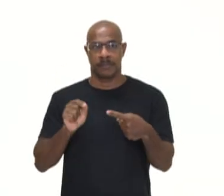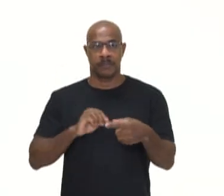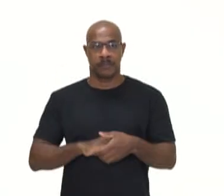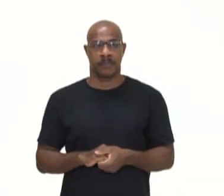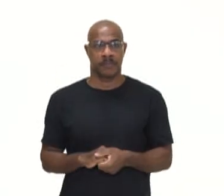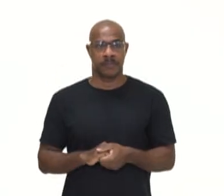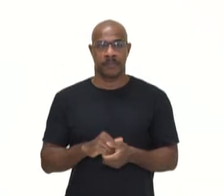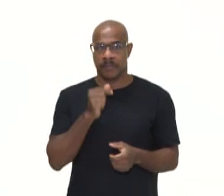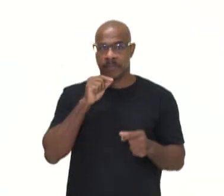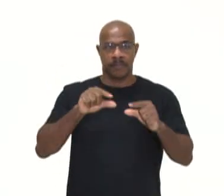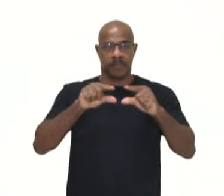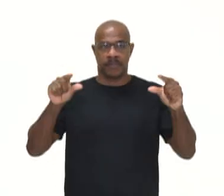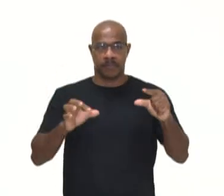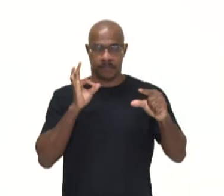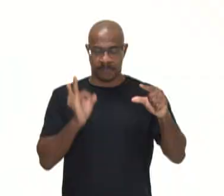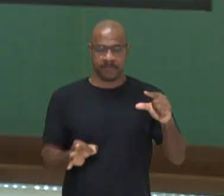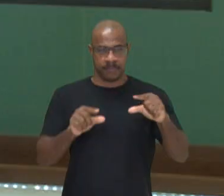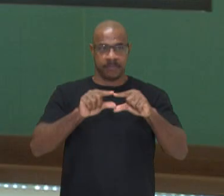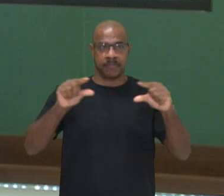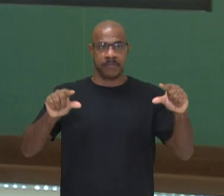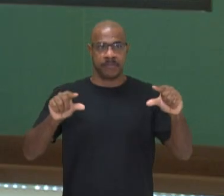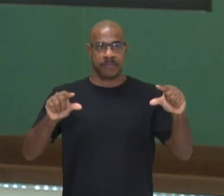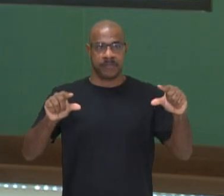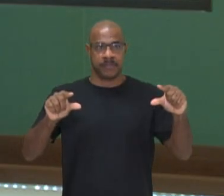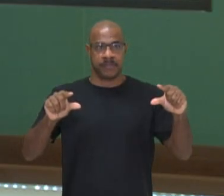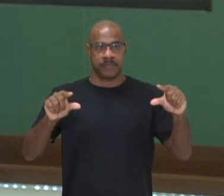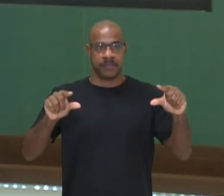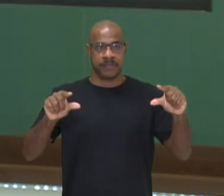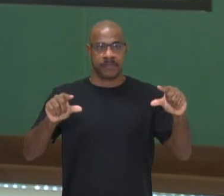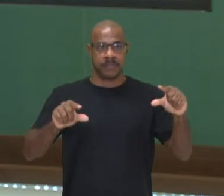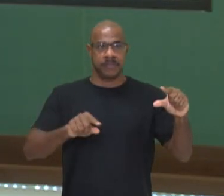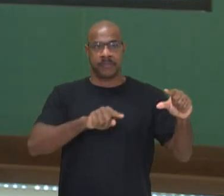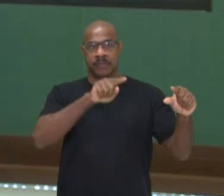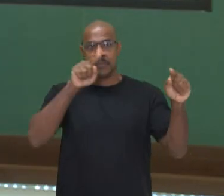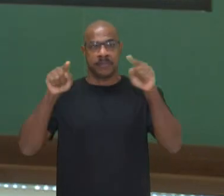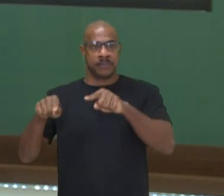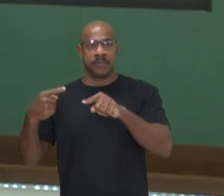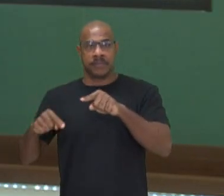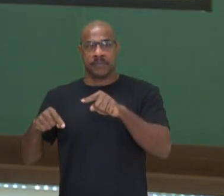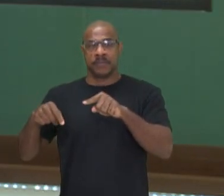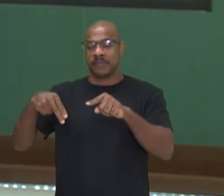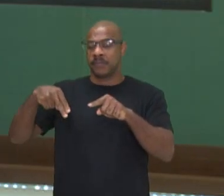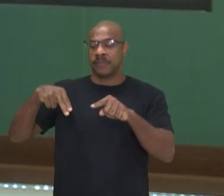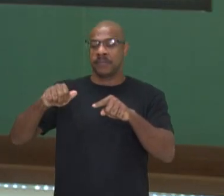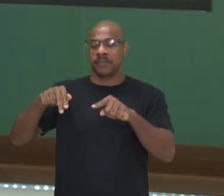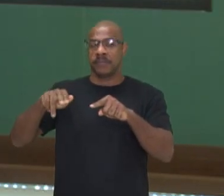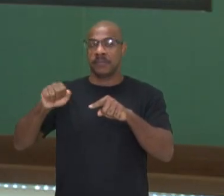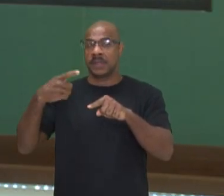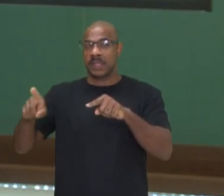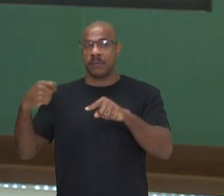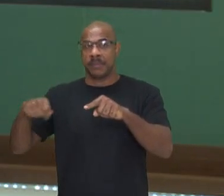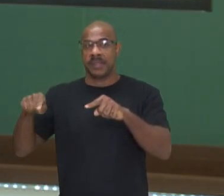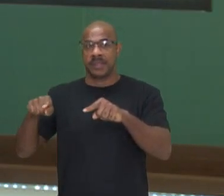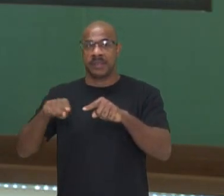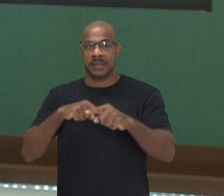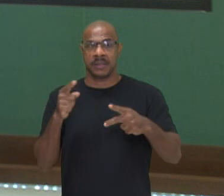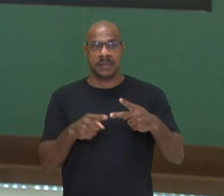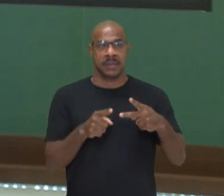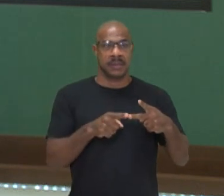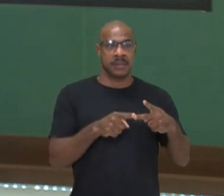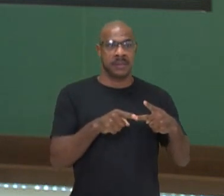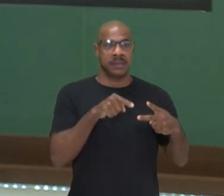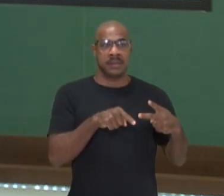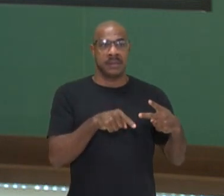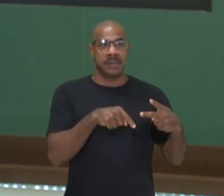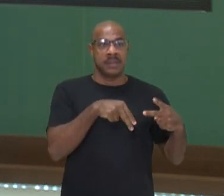se a frase está na afirmativa, a tag question tem que vir na negativa. Se a frase está na negativa, a tag